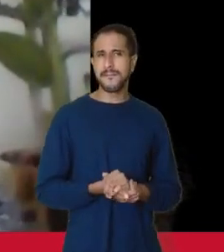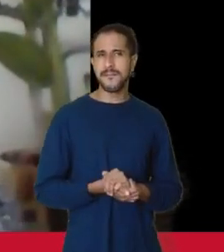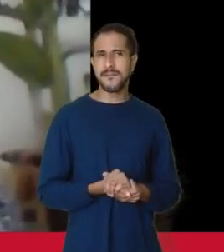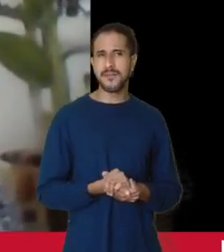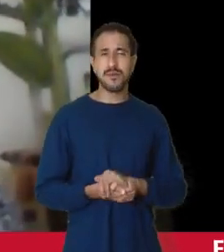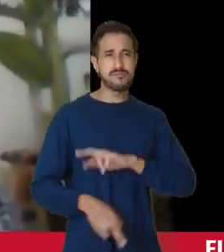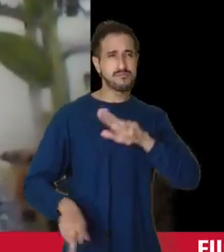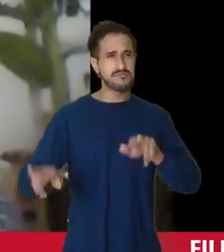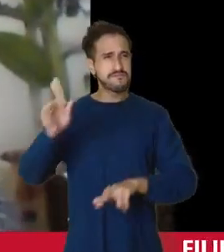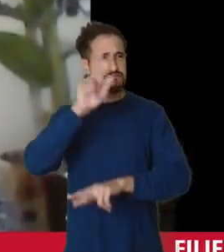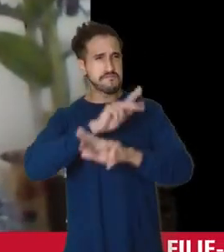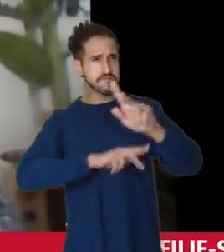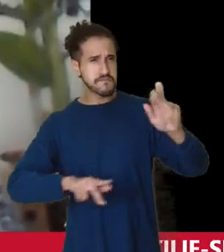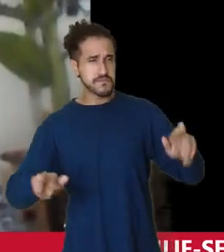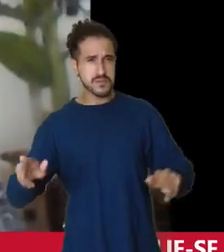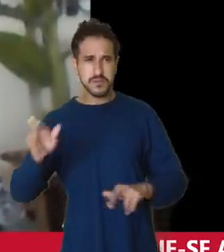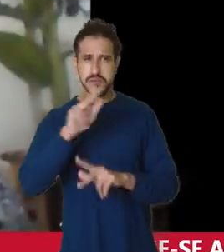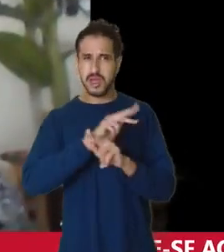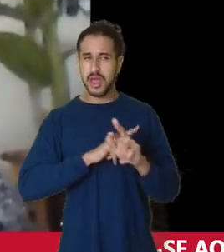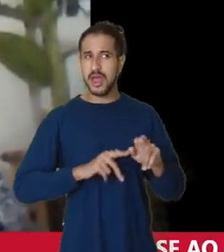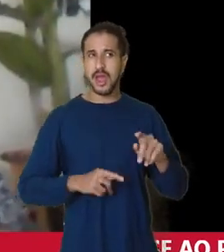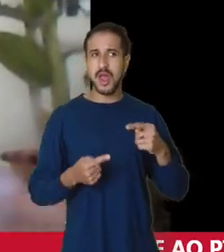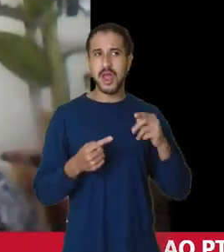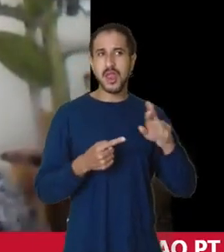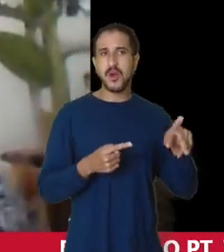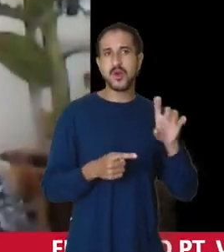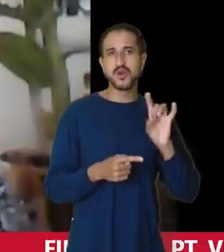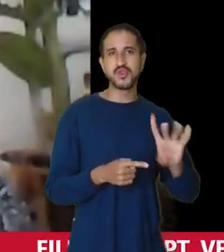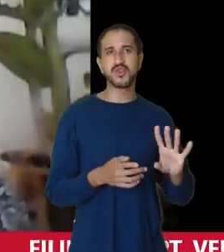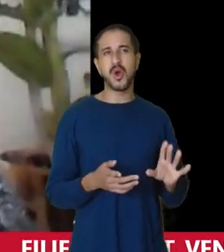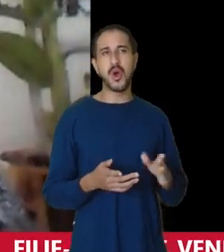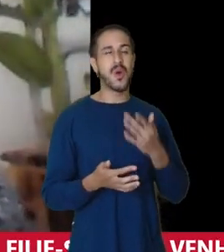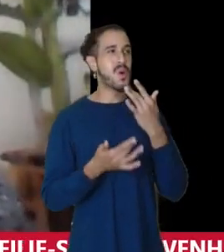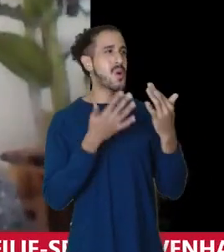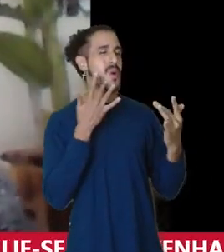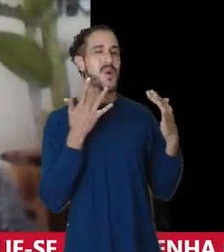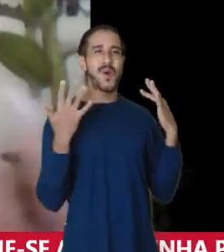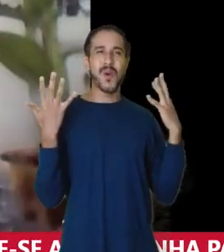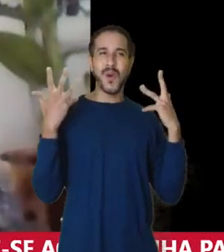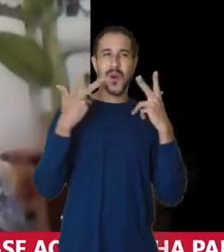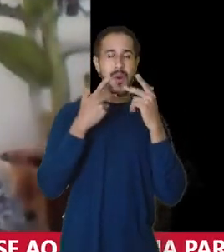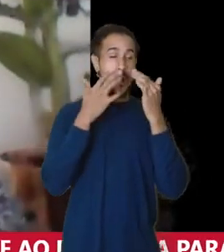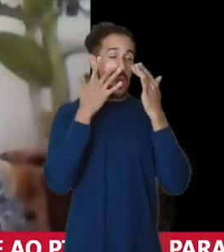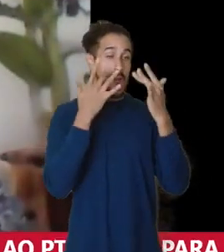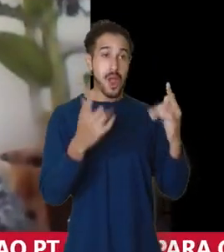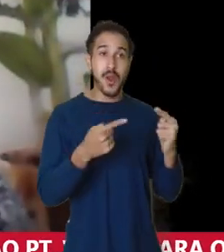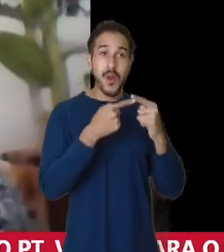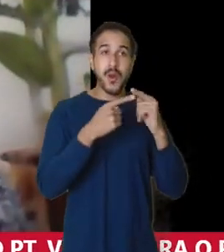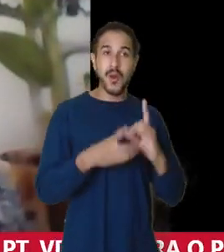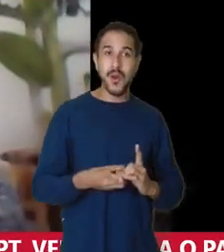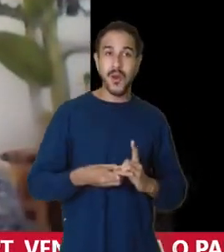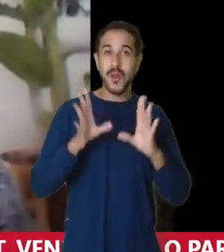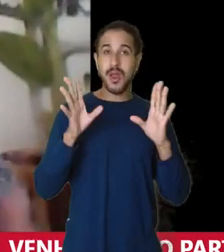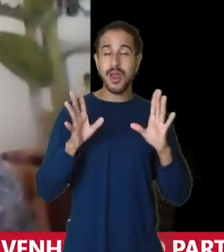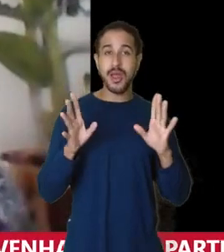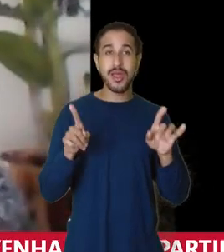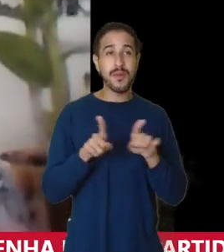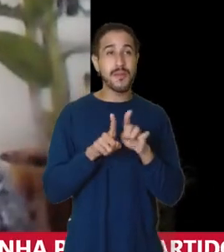A diversidade, ela não traz só um colorido, um olhar democrático,